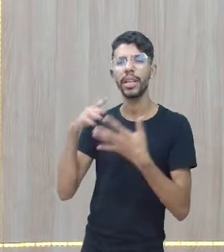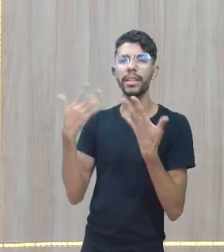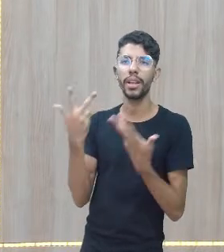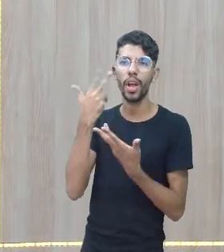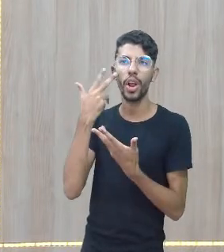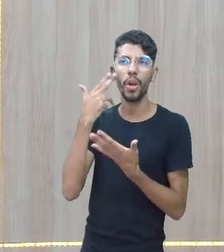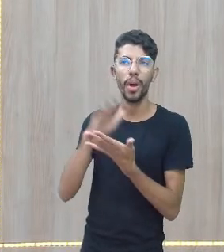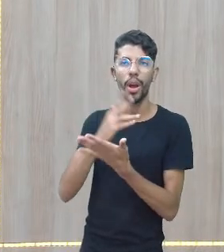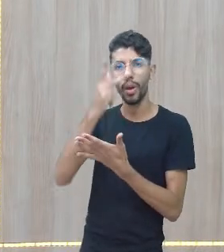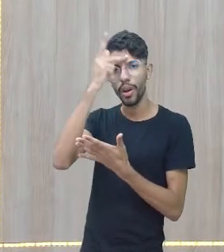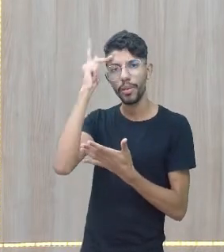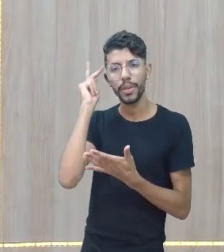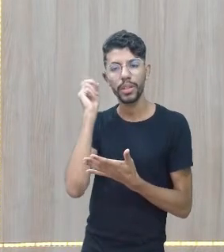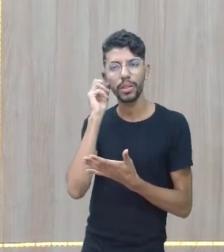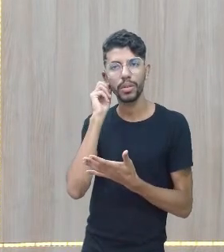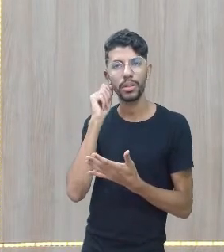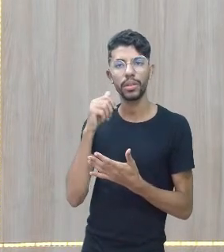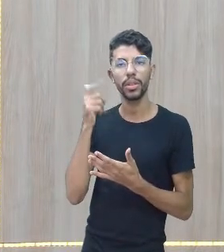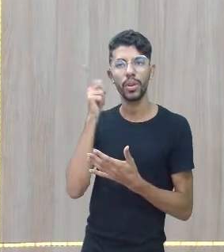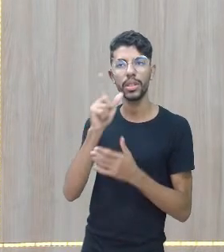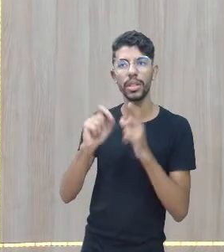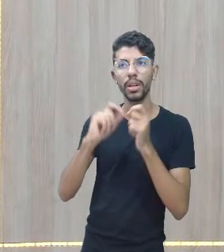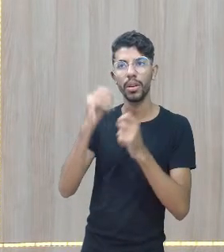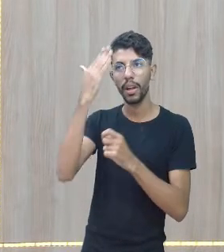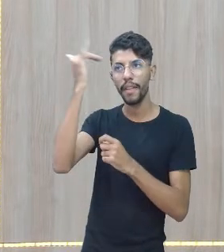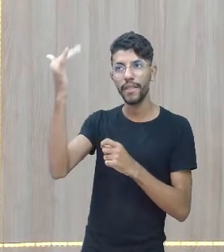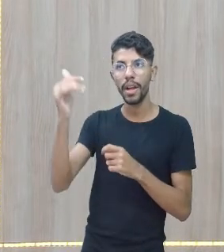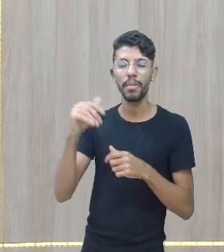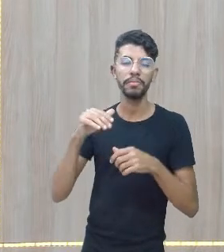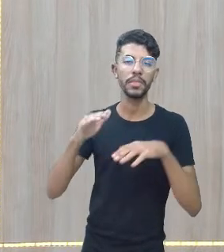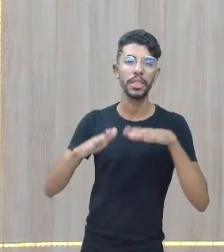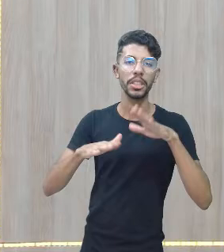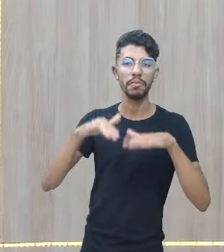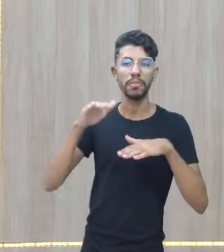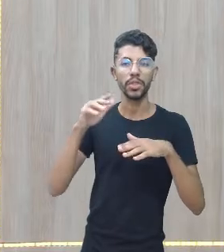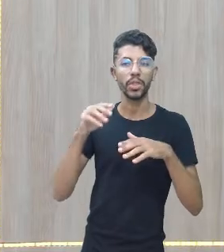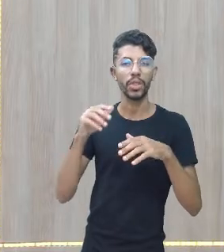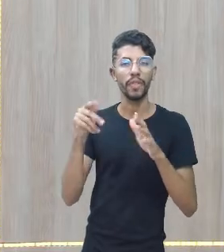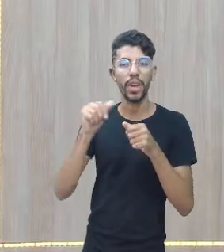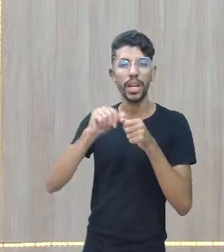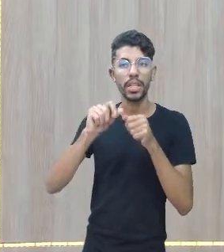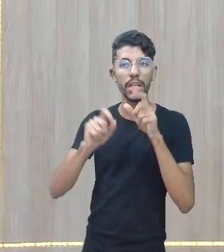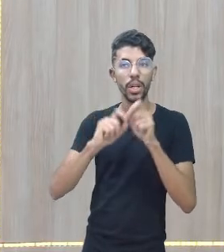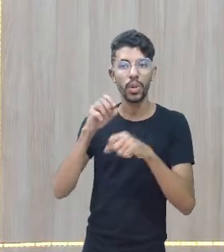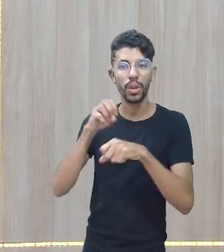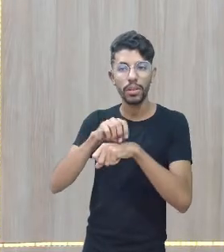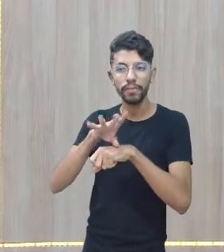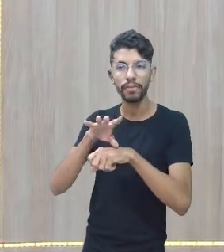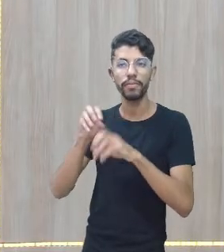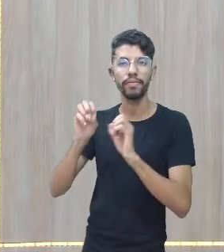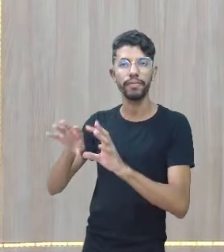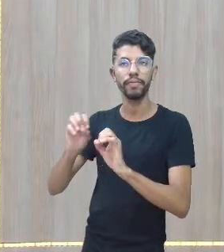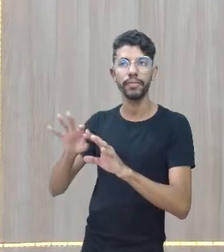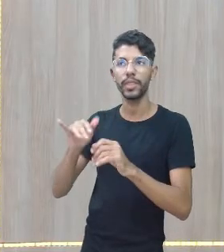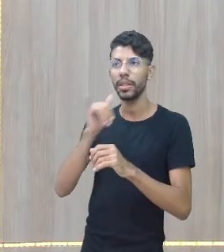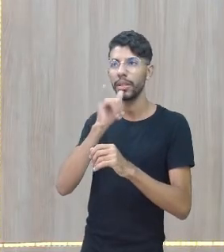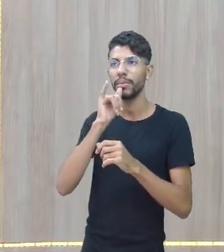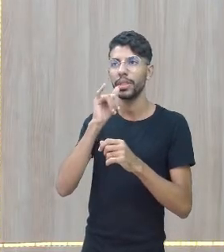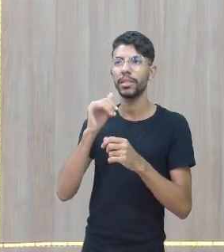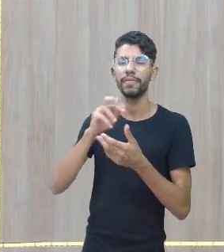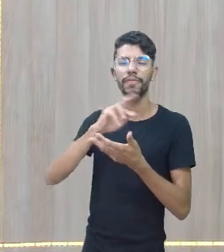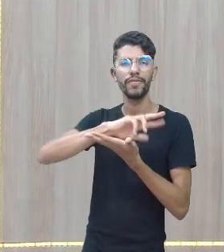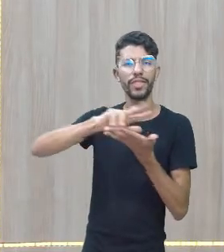famosas com os tutoriais que fazem, independente do tema, tá certo? Podem ser os mais variados possíveis, de construção de